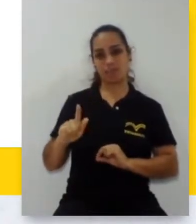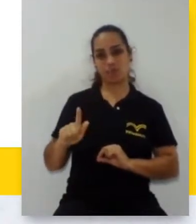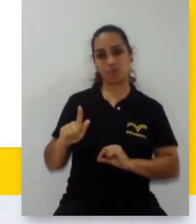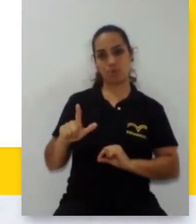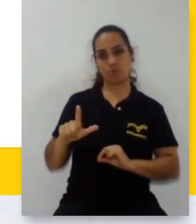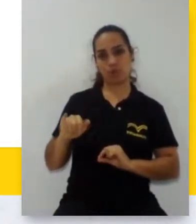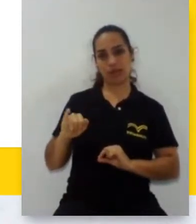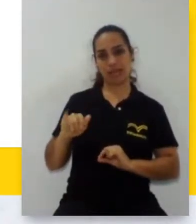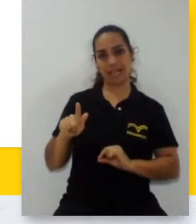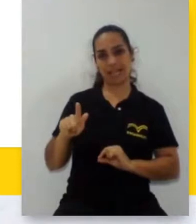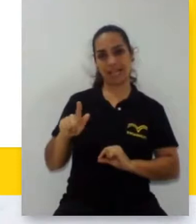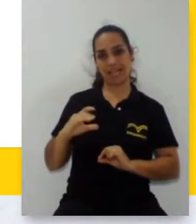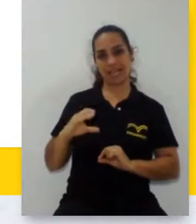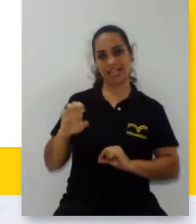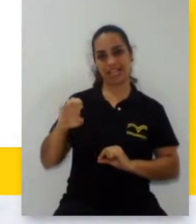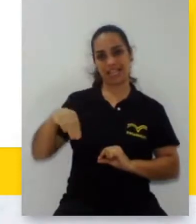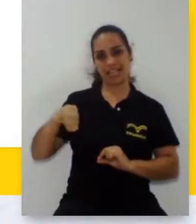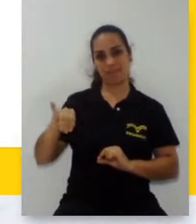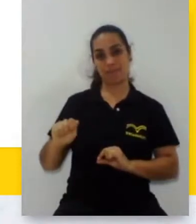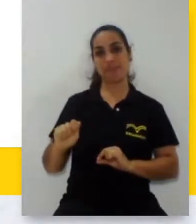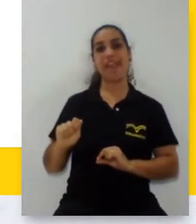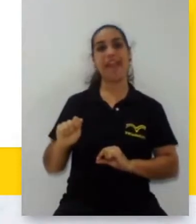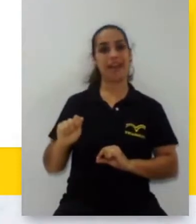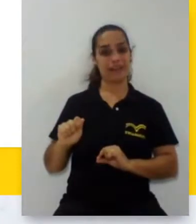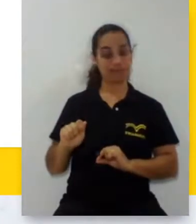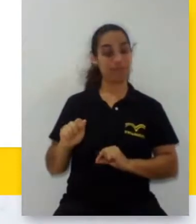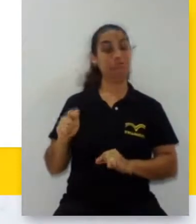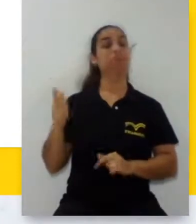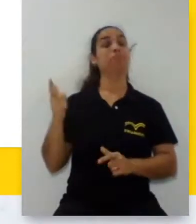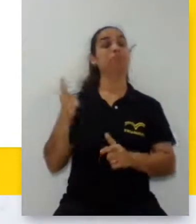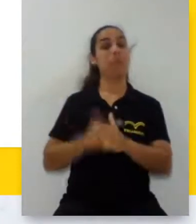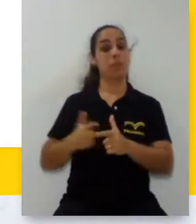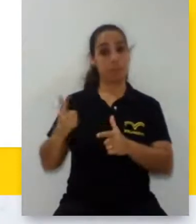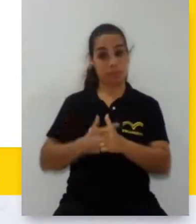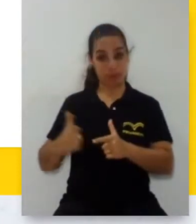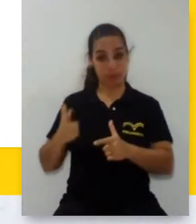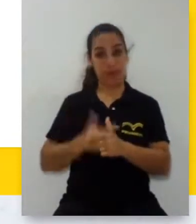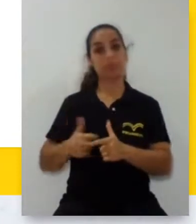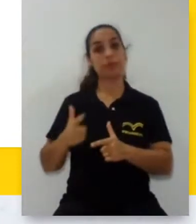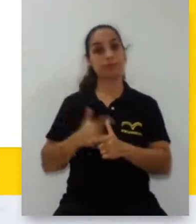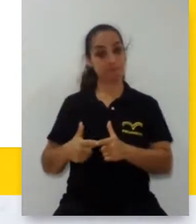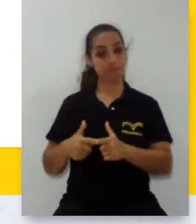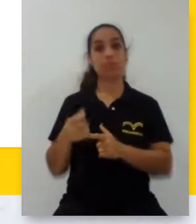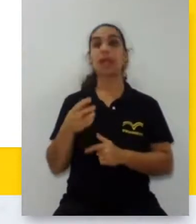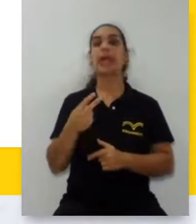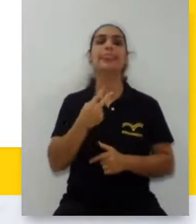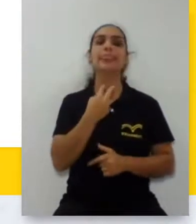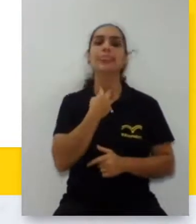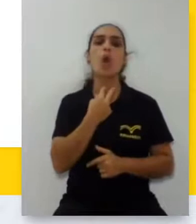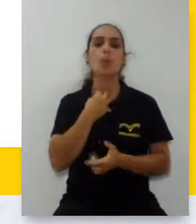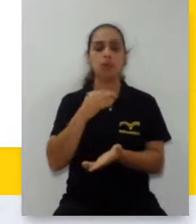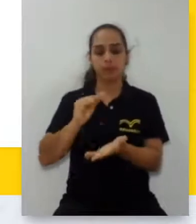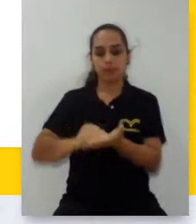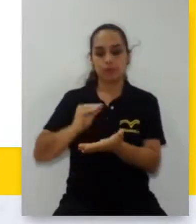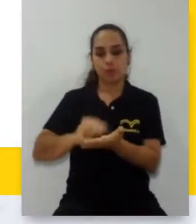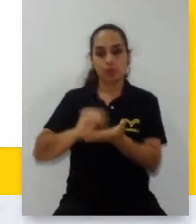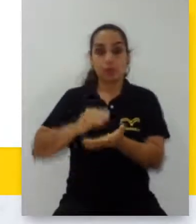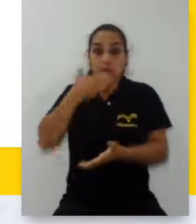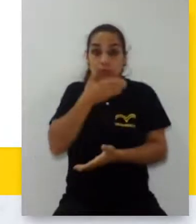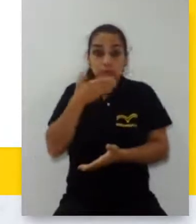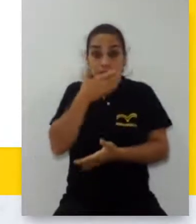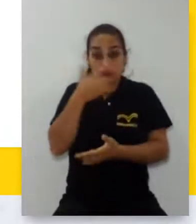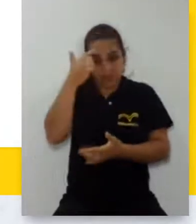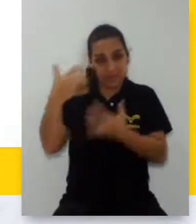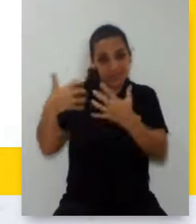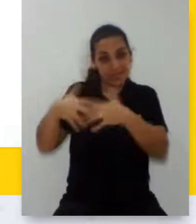funciona com outros tipos de energia, mas o cérebro só funciona com glicose. Então, se estiver faltando glicose para o cérebro, ele vai resetar a tua máquina. Vai ser um